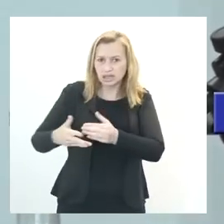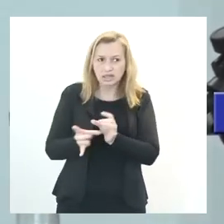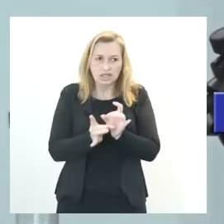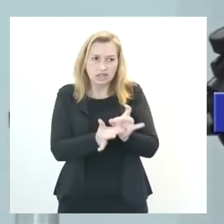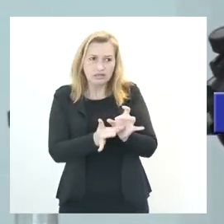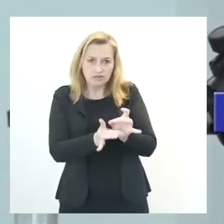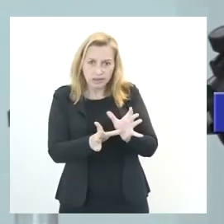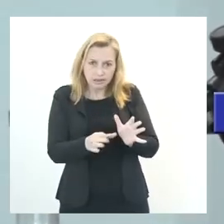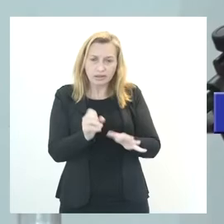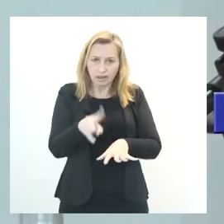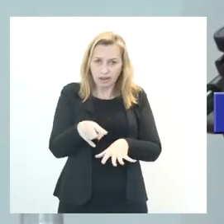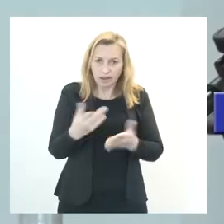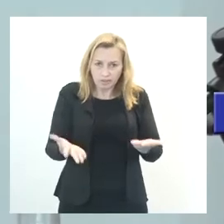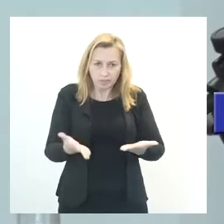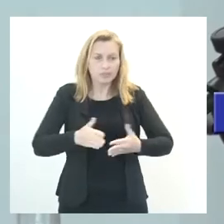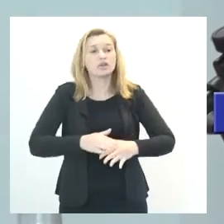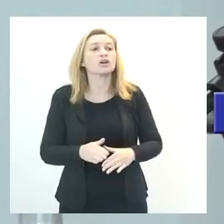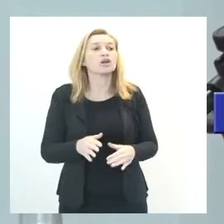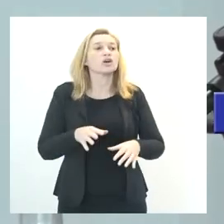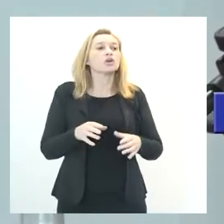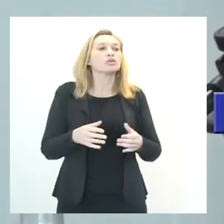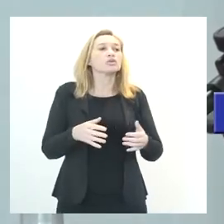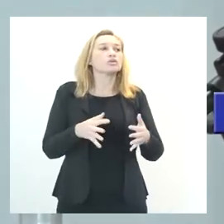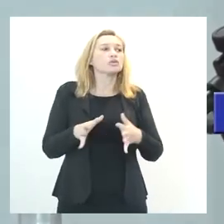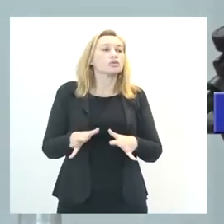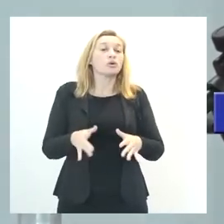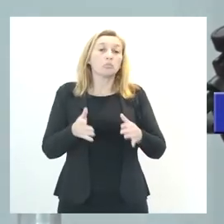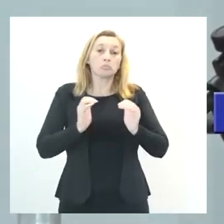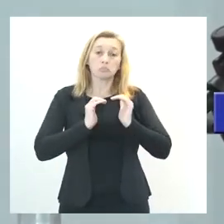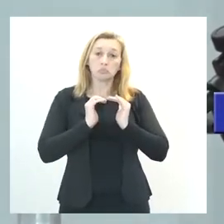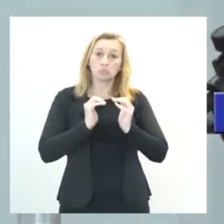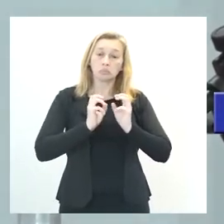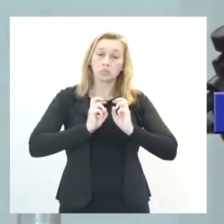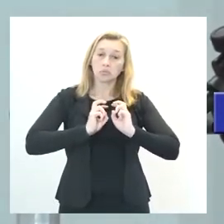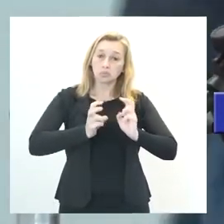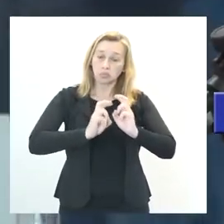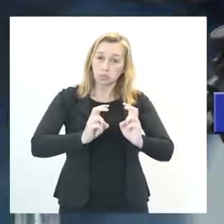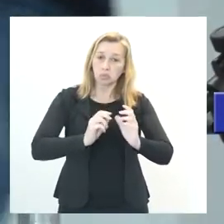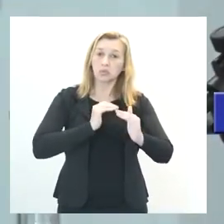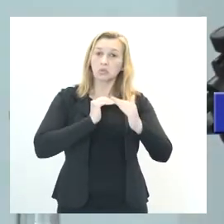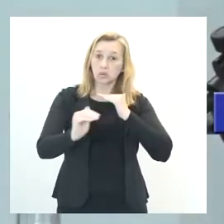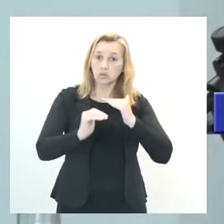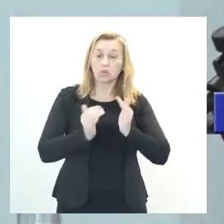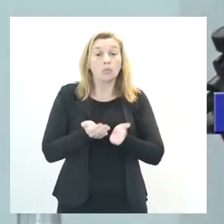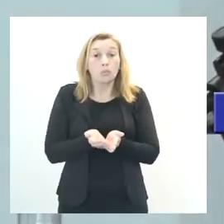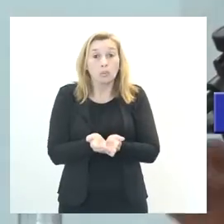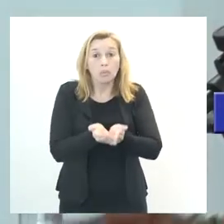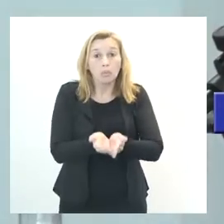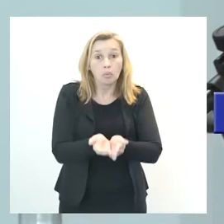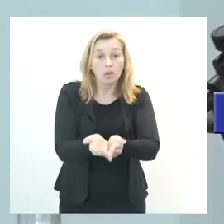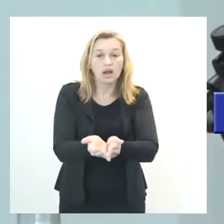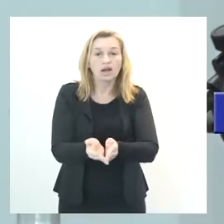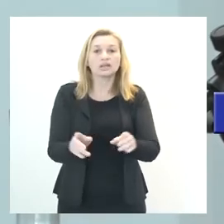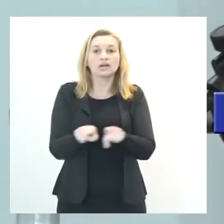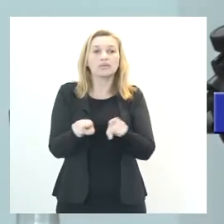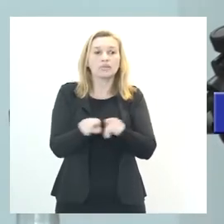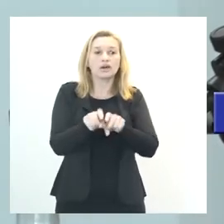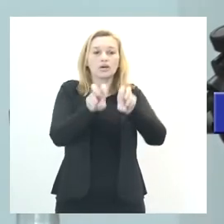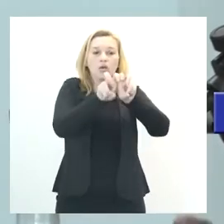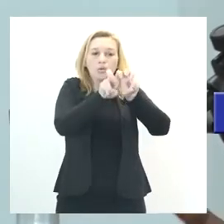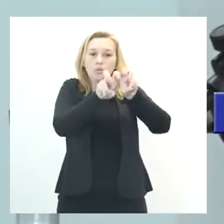concessão né do sistema de transporte de massa o metrô trem barcas e bonde